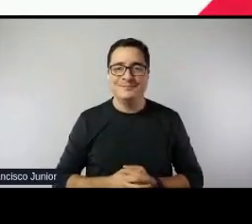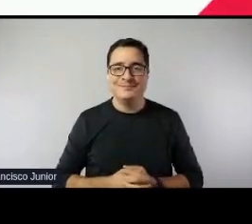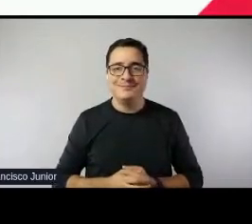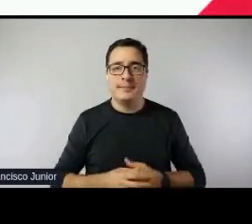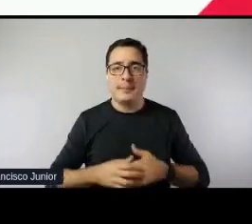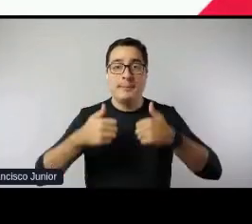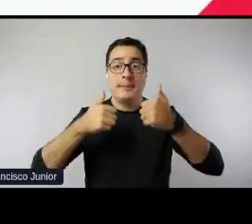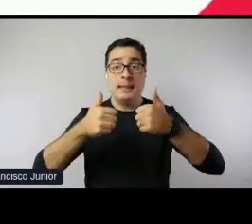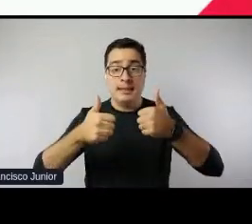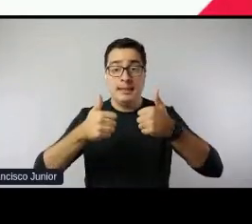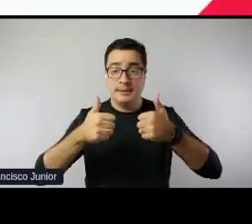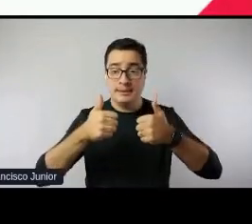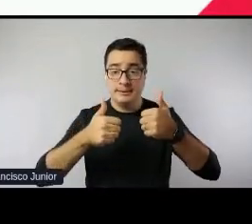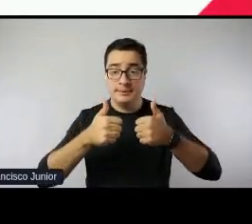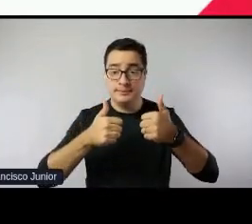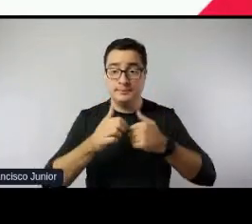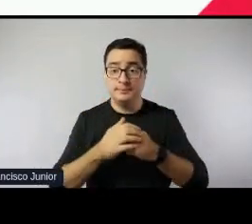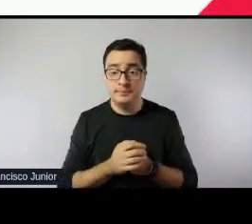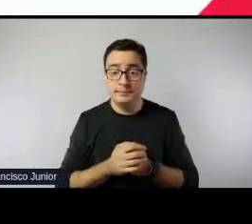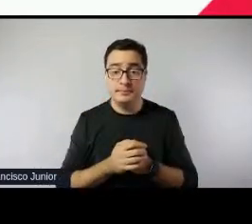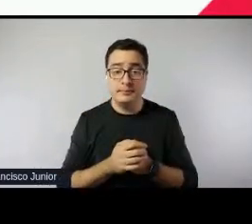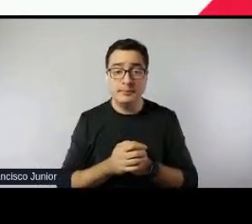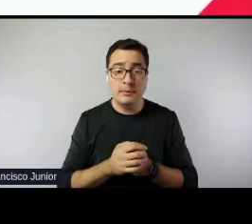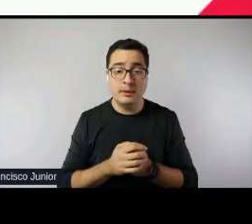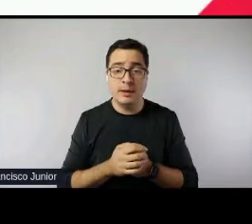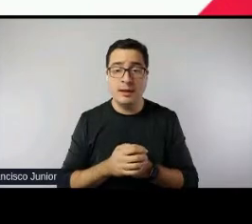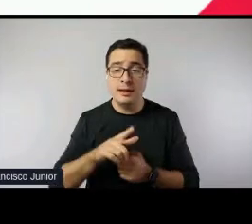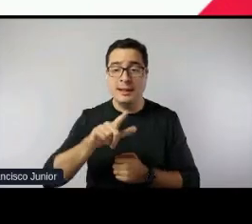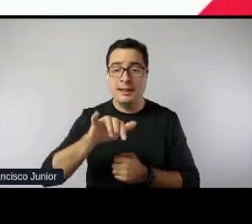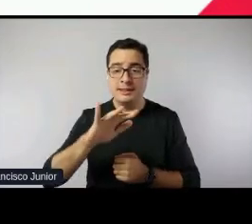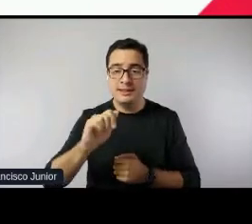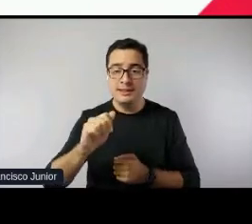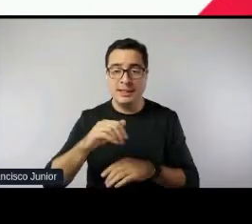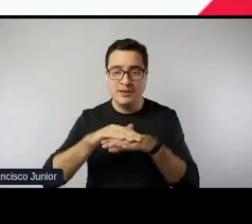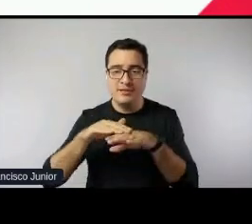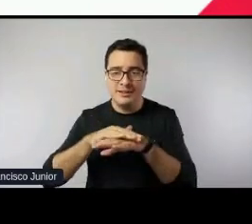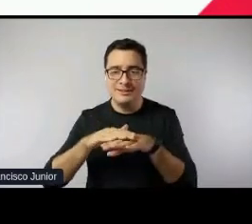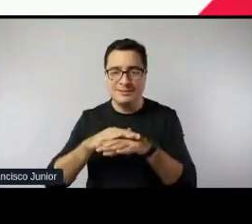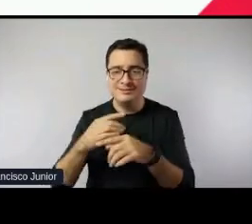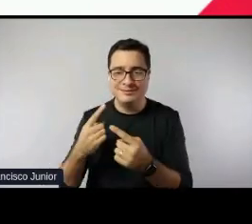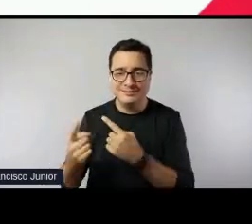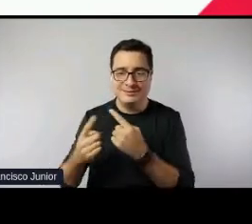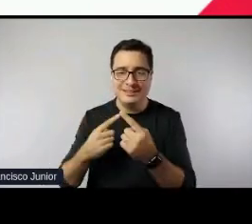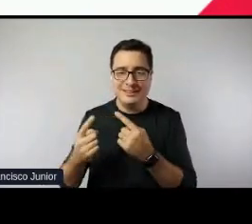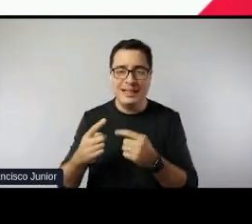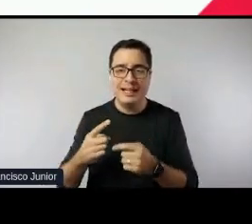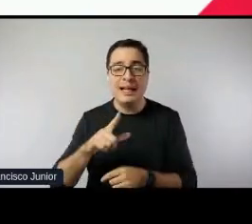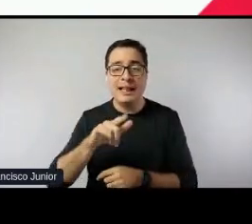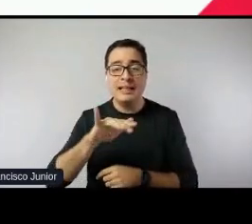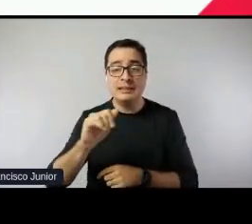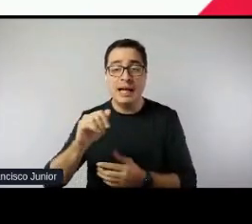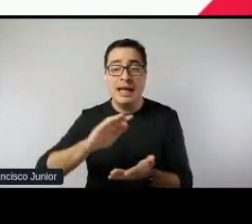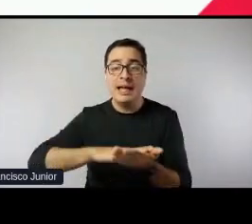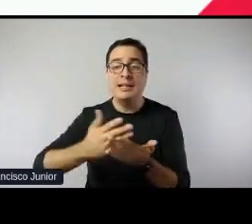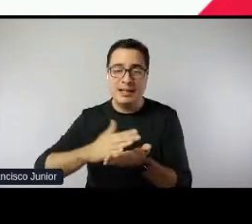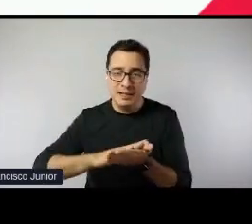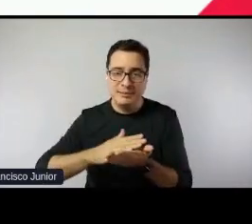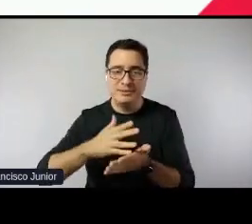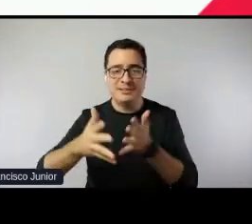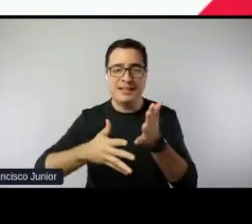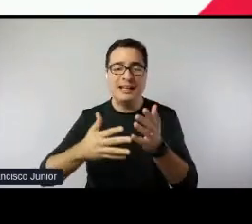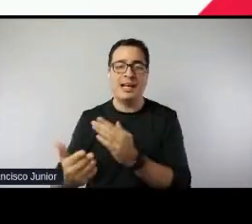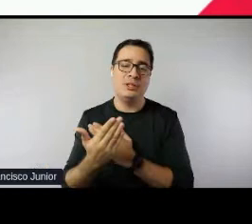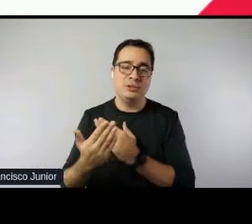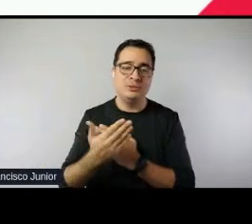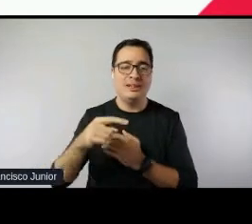Beleza. Bom, a Letícia que está conversando ali com a gente é a intérprete de livros que nos ajuda aqui no